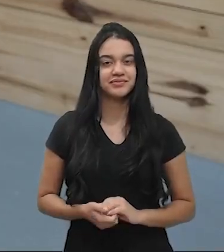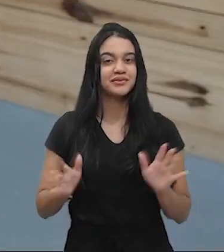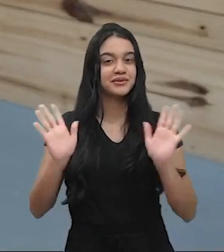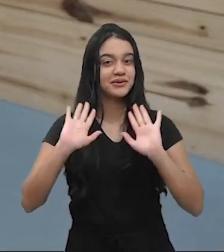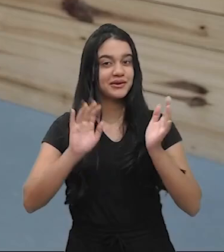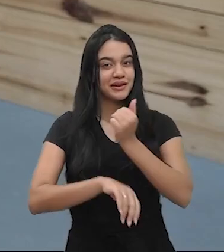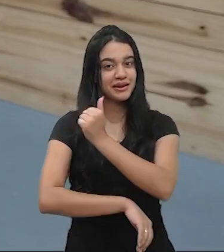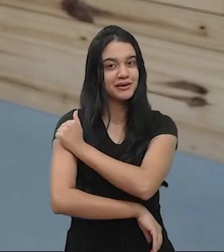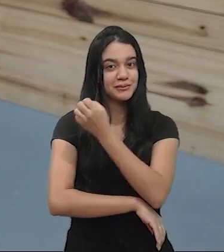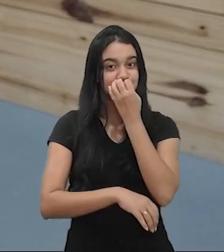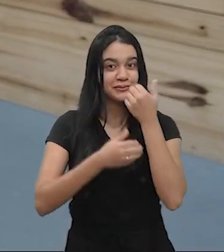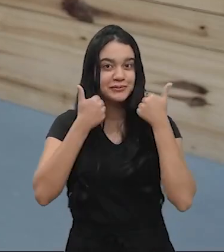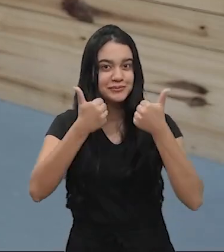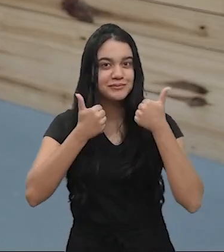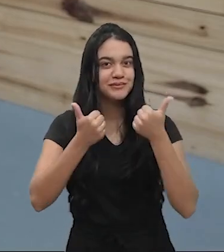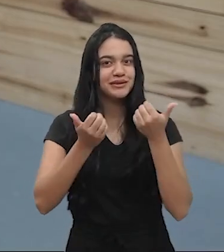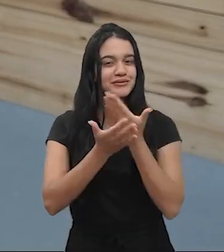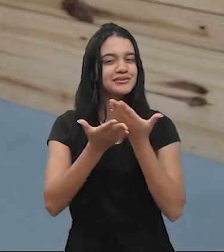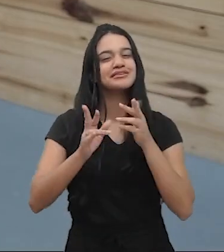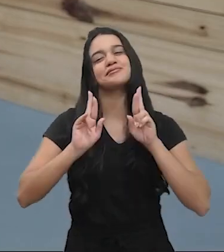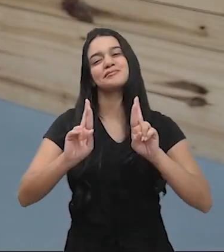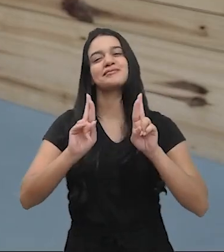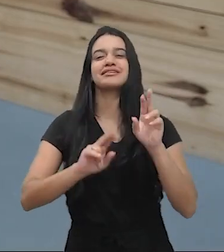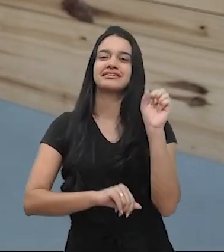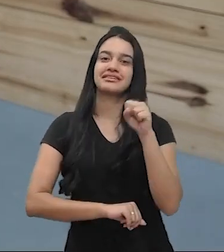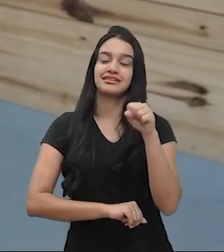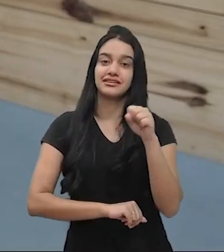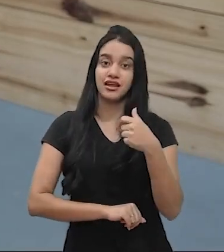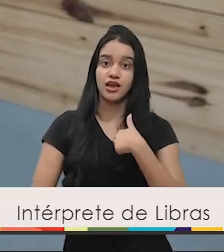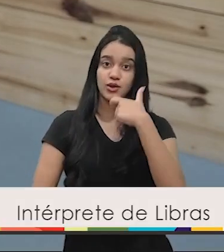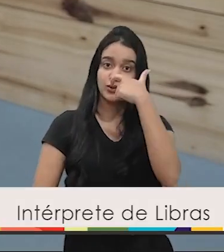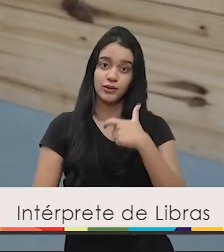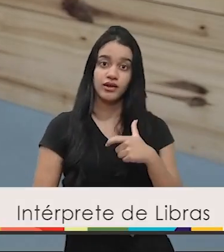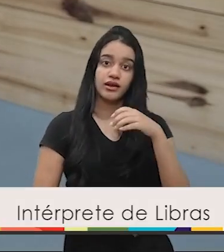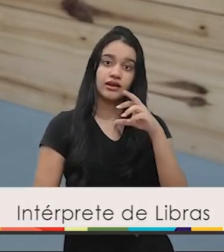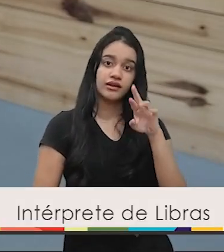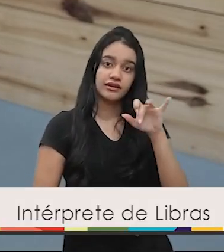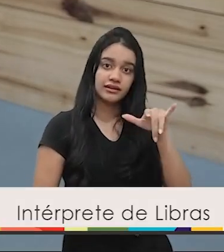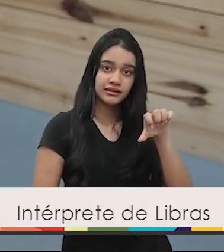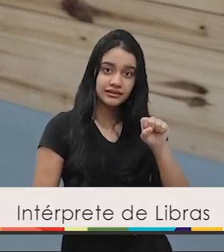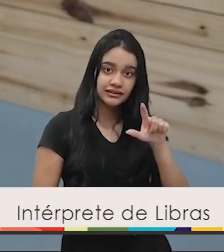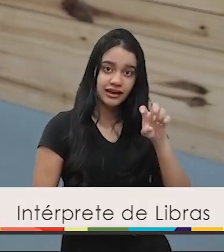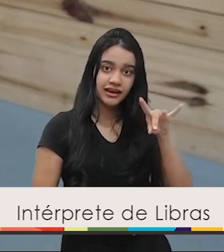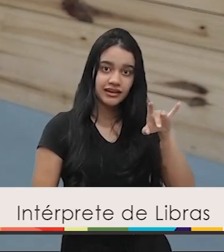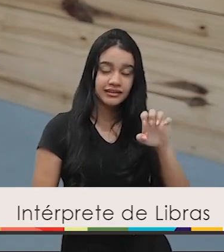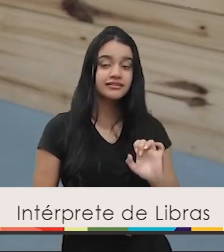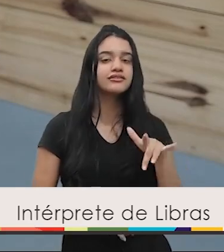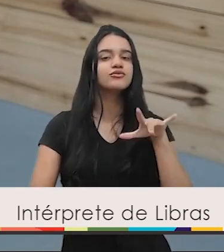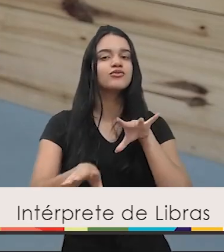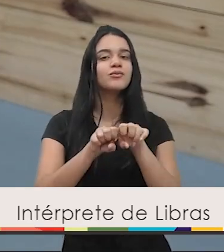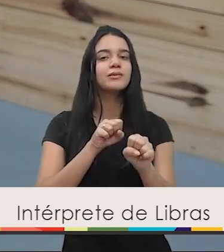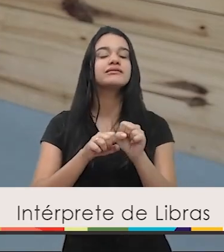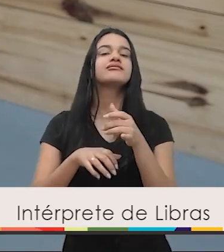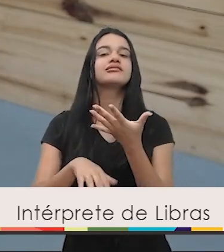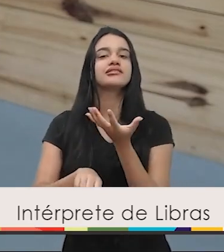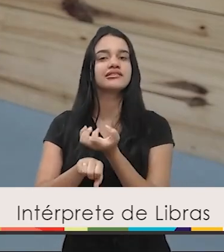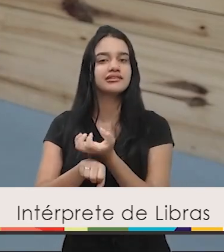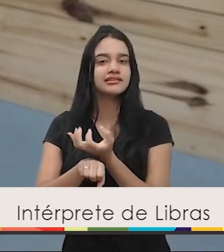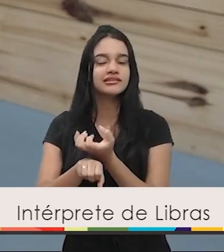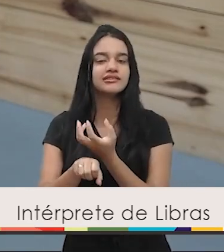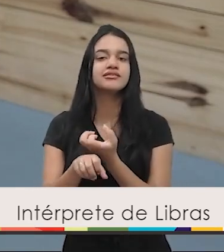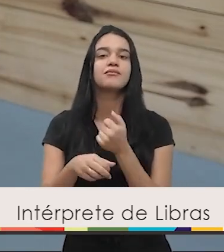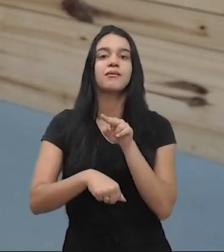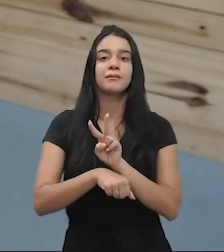Olá, estudante, tudo bem com você? Espero que sim. Eu, professora Crisleide Nascimento, formadora na disciplina de Prevenção e